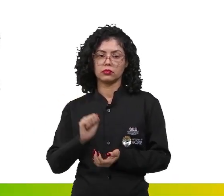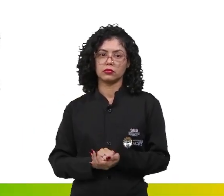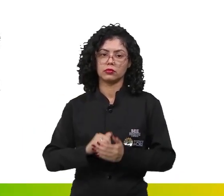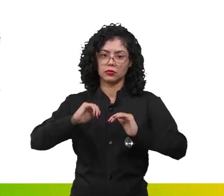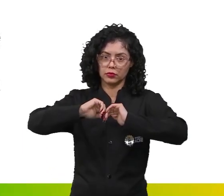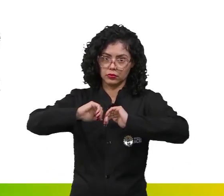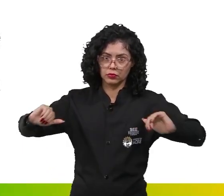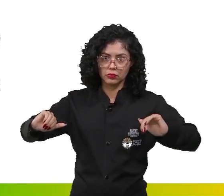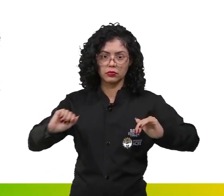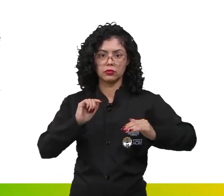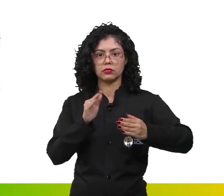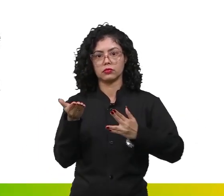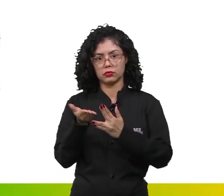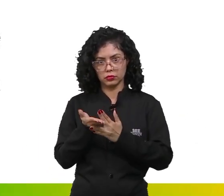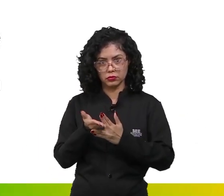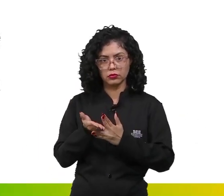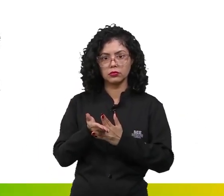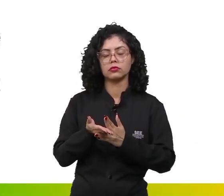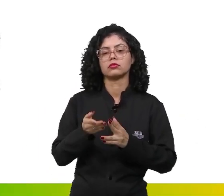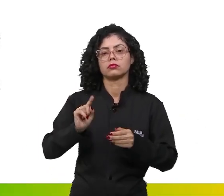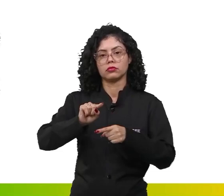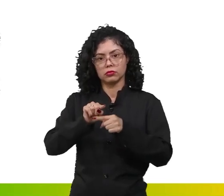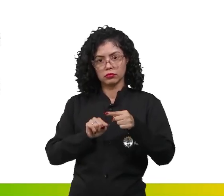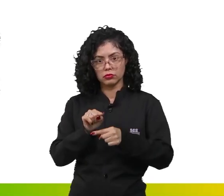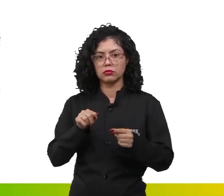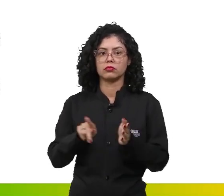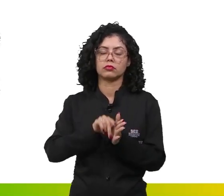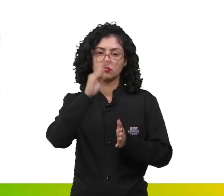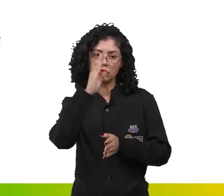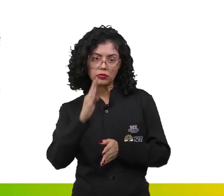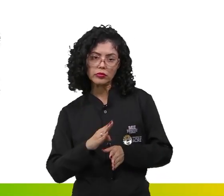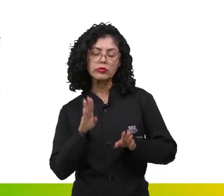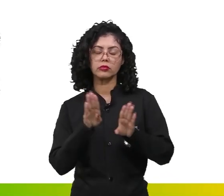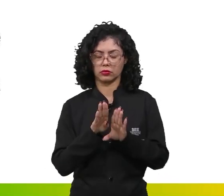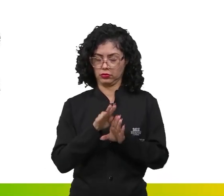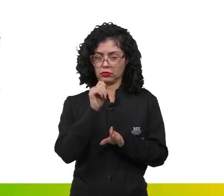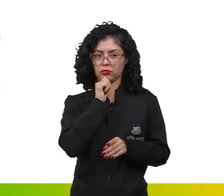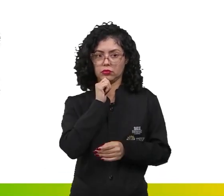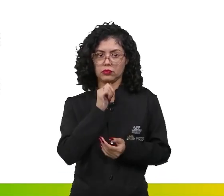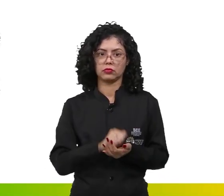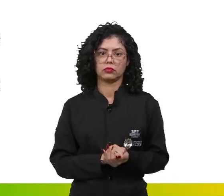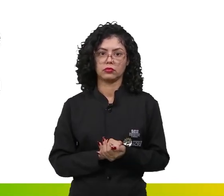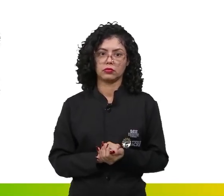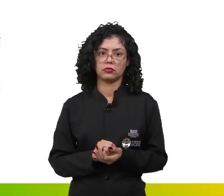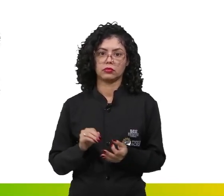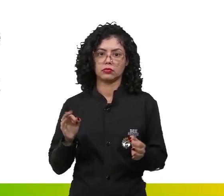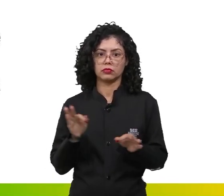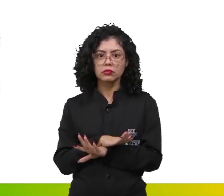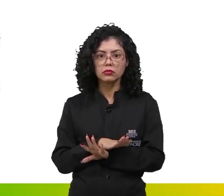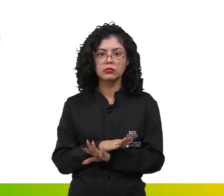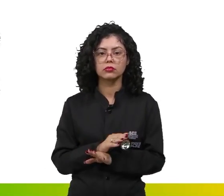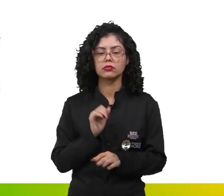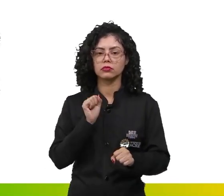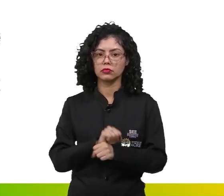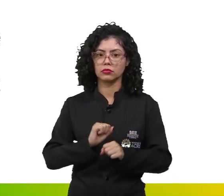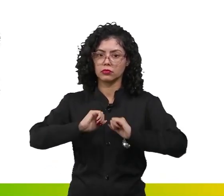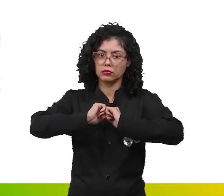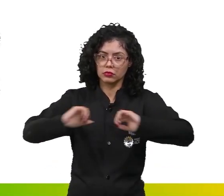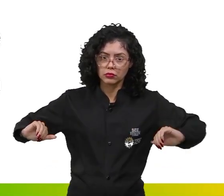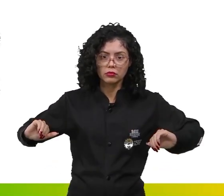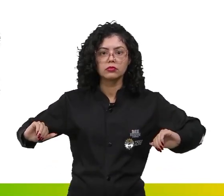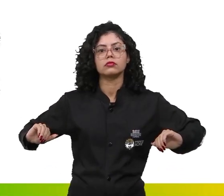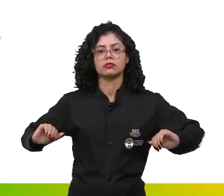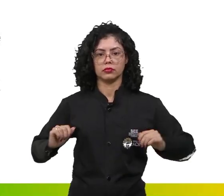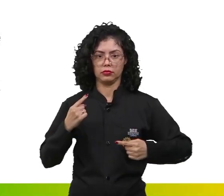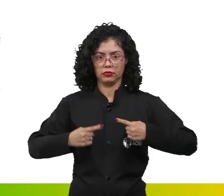Apartar, dividir, né? Essa palavra brasileira também eu vou apartar uma briga, eu vou